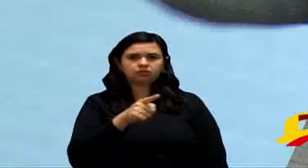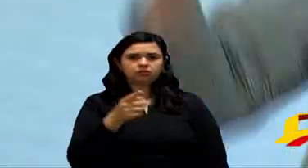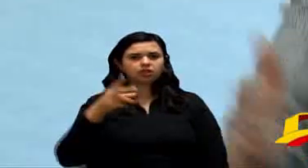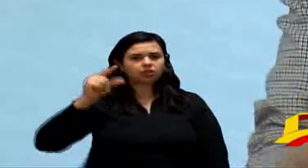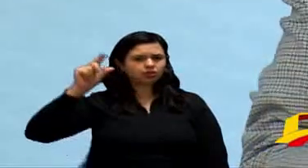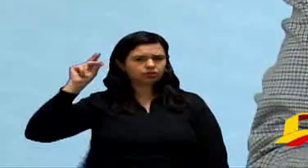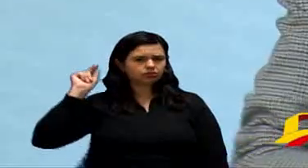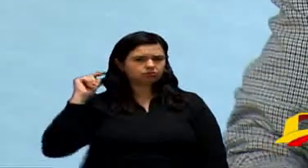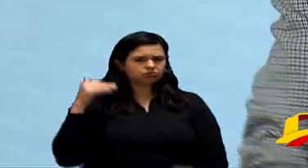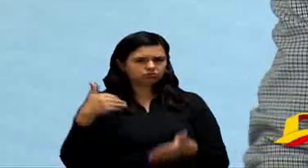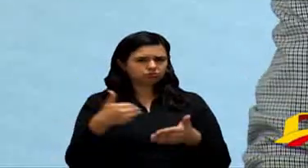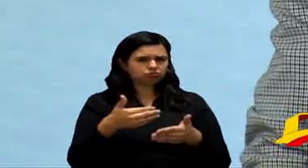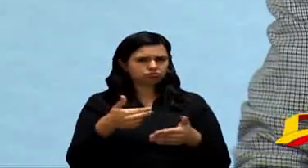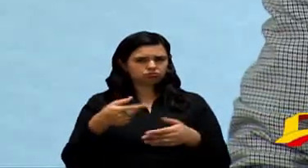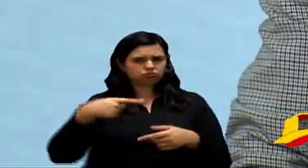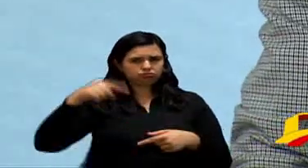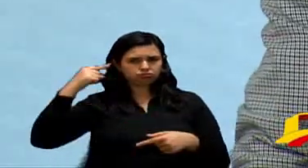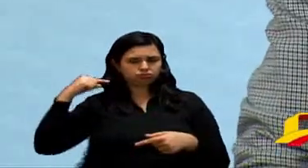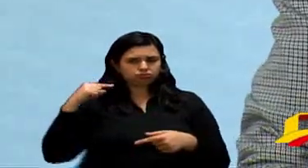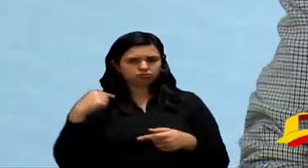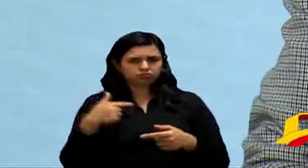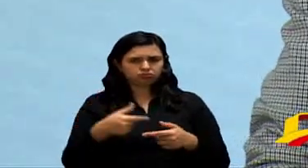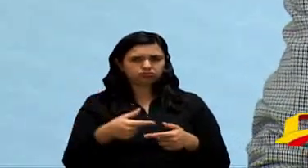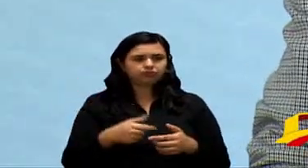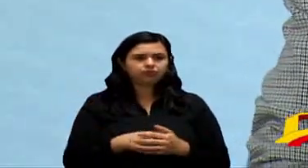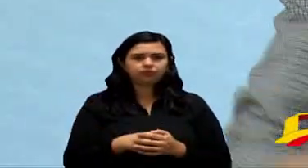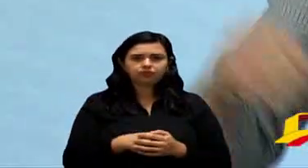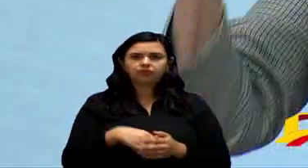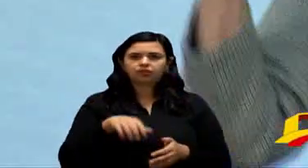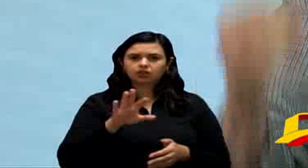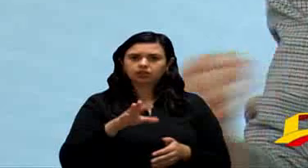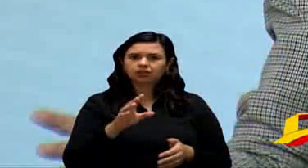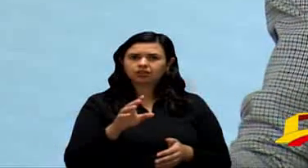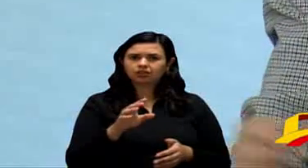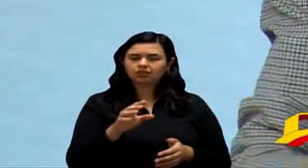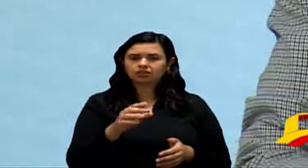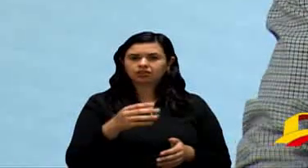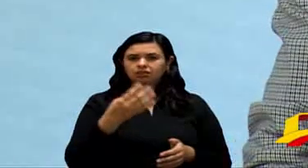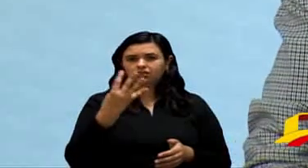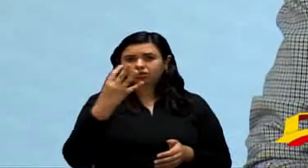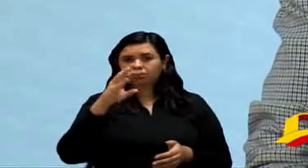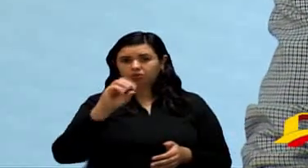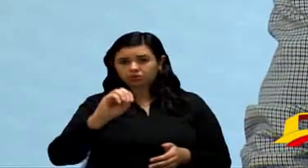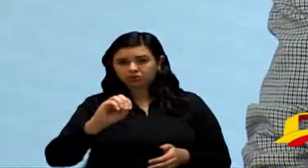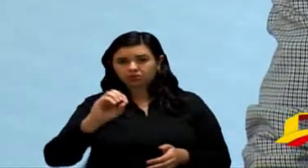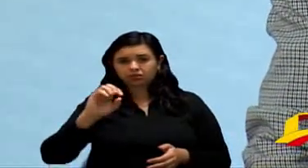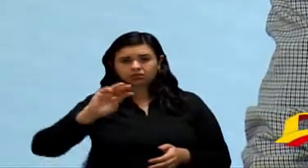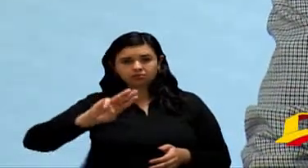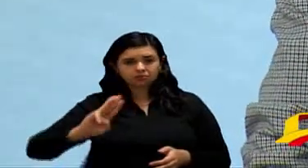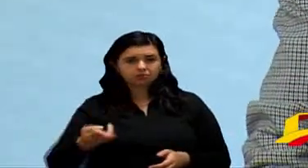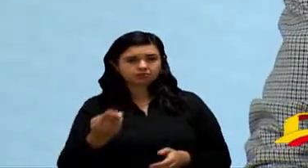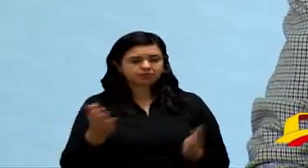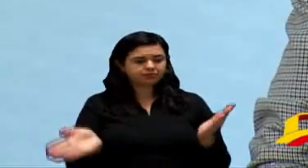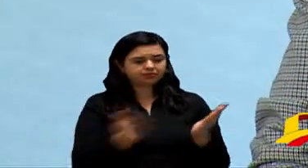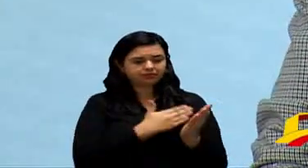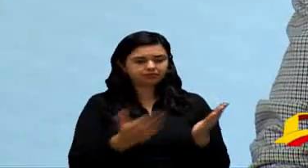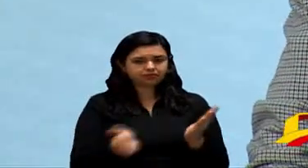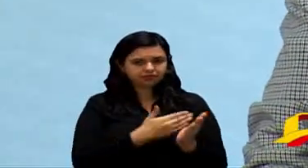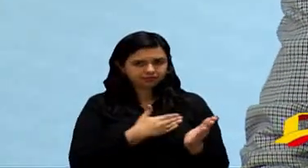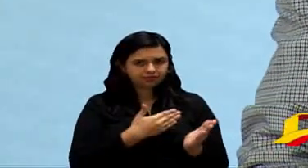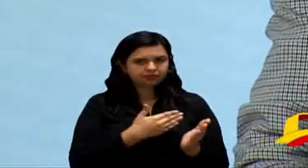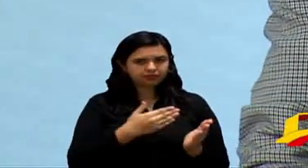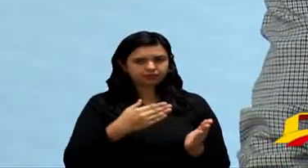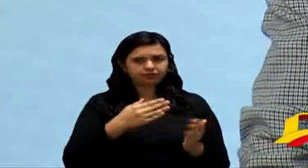o prefeito foi denunciado ele estava fazendo um outro processo de compra de 40 milhões de livros para as escolas na área de